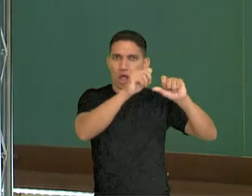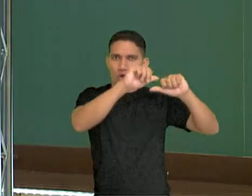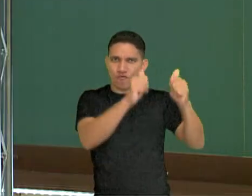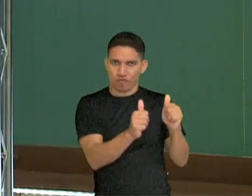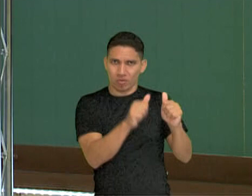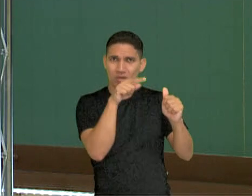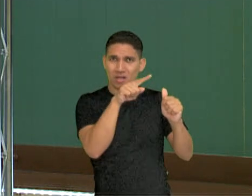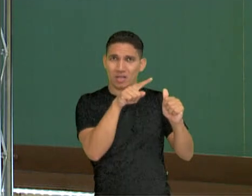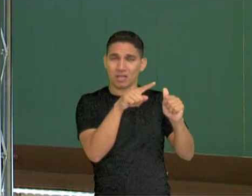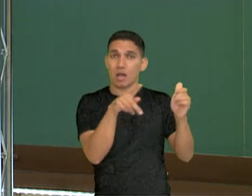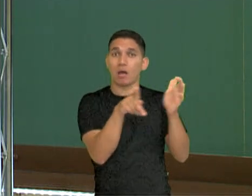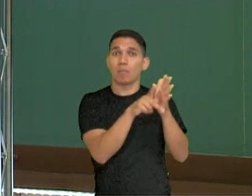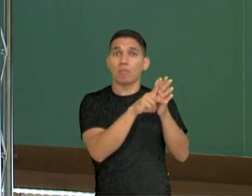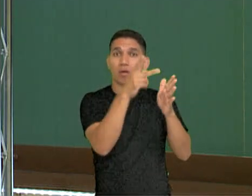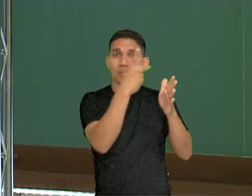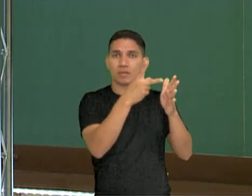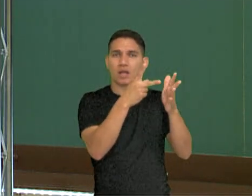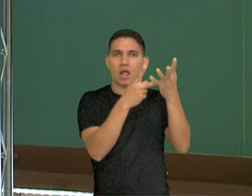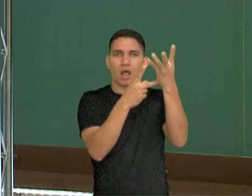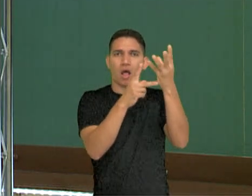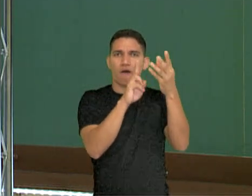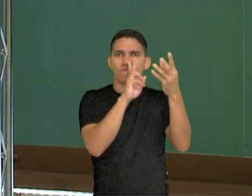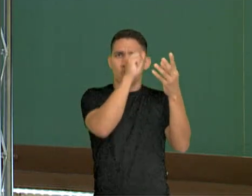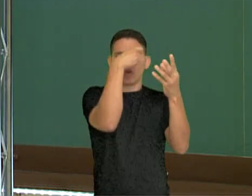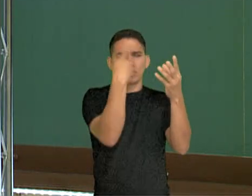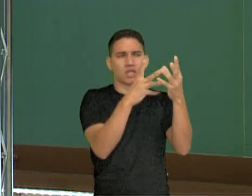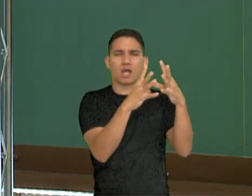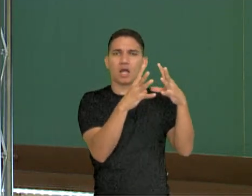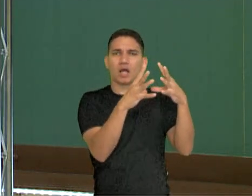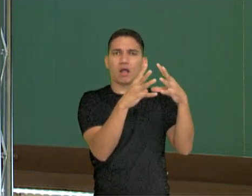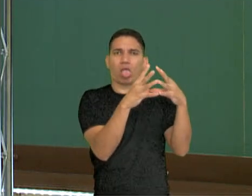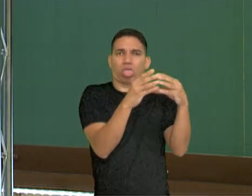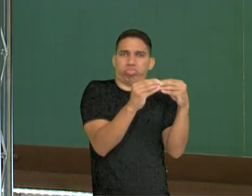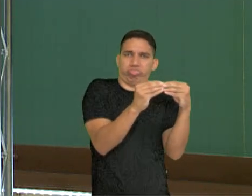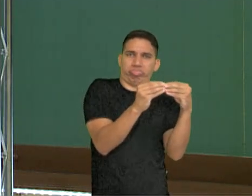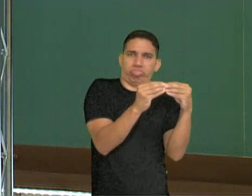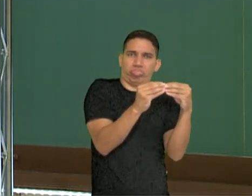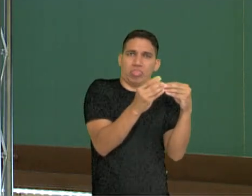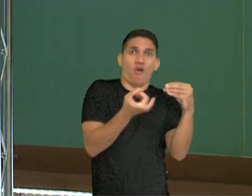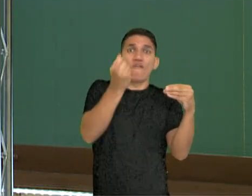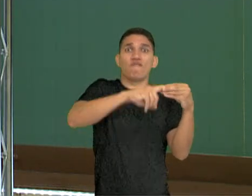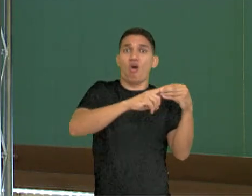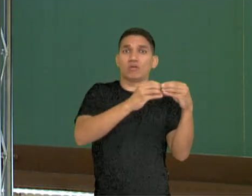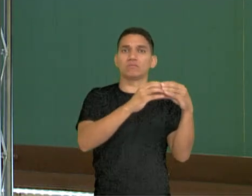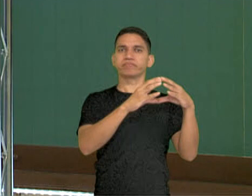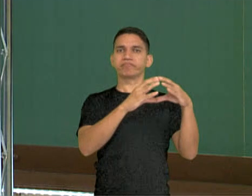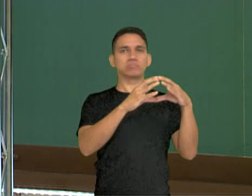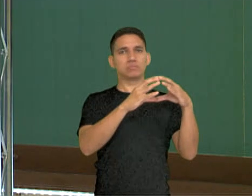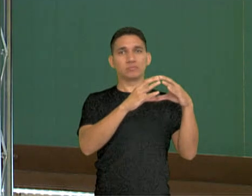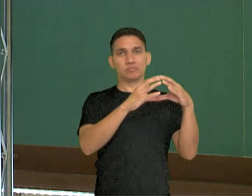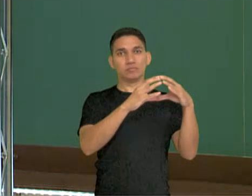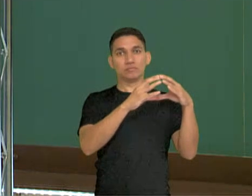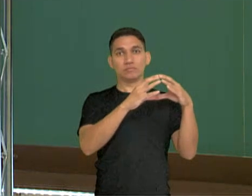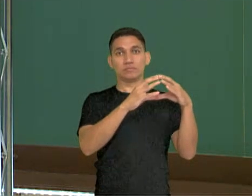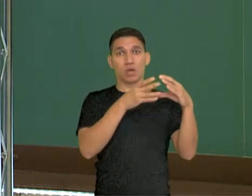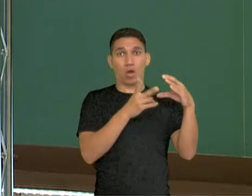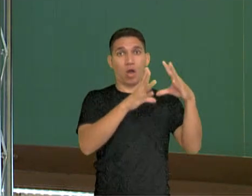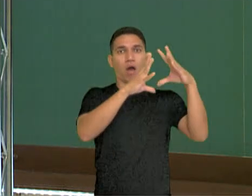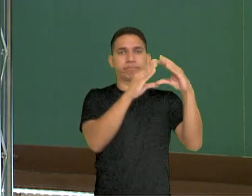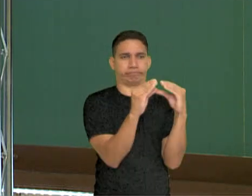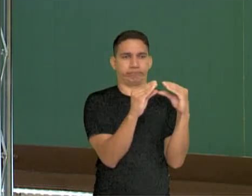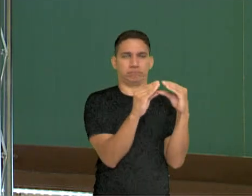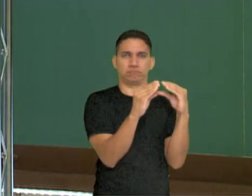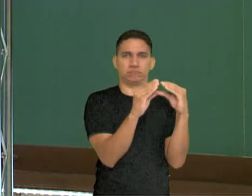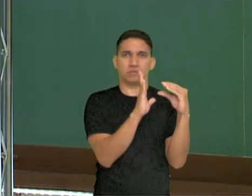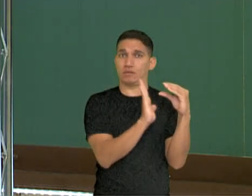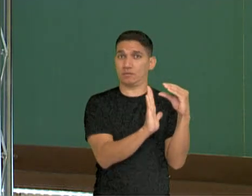uma massa uma força que dá uma certa deformação a ela e ela não volta à sua situação original. Ou seja, ela tem uma